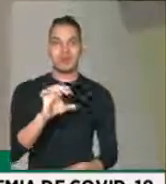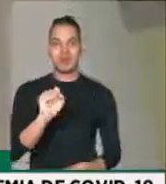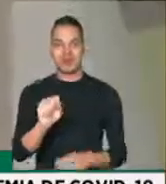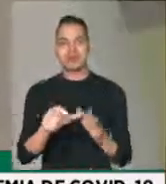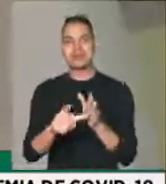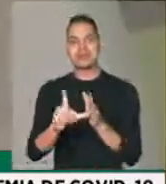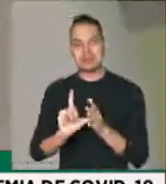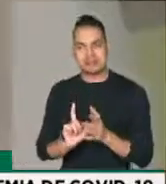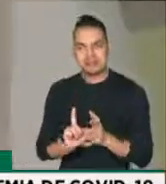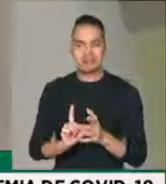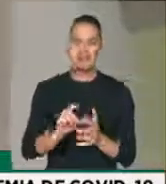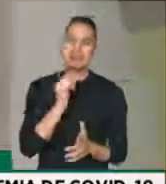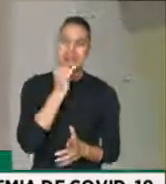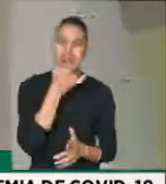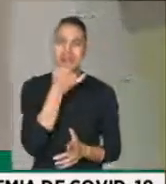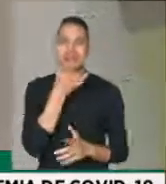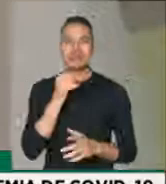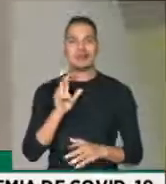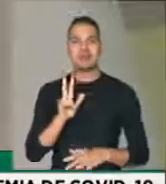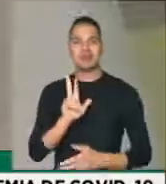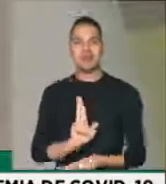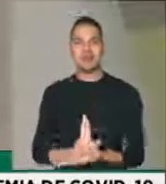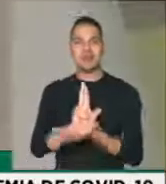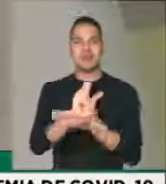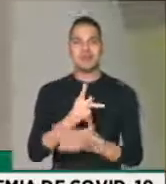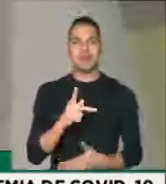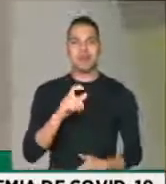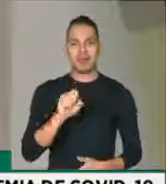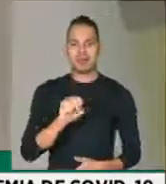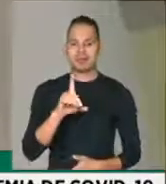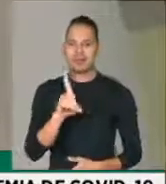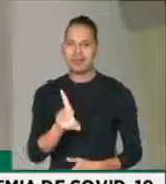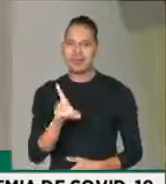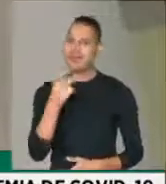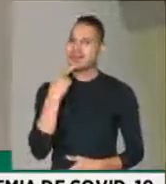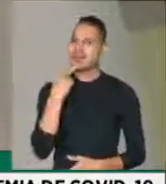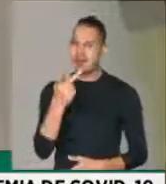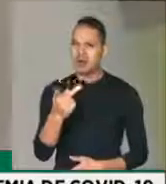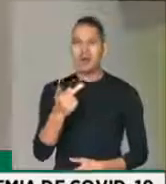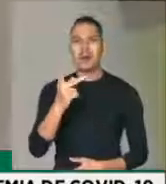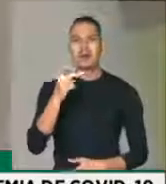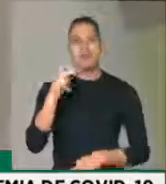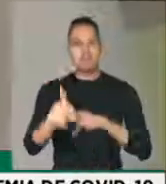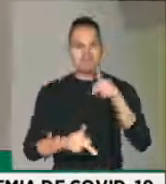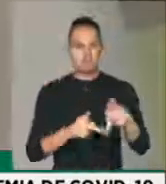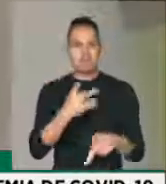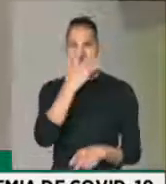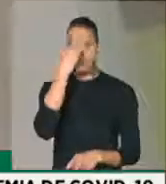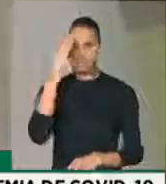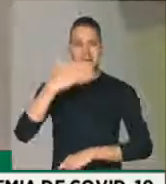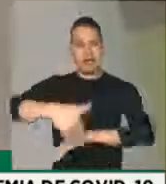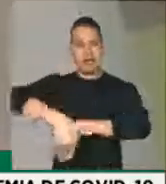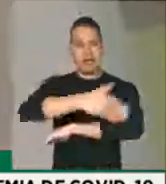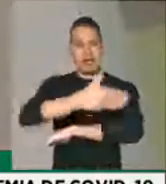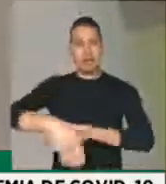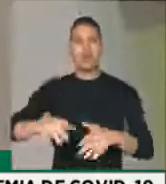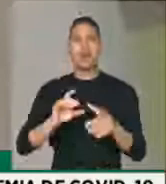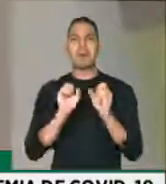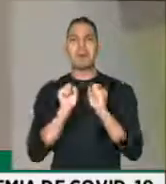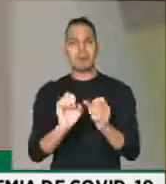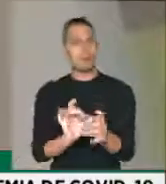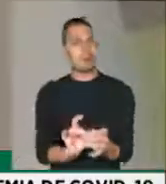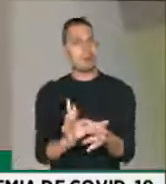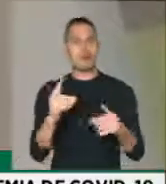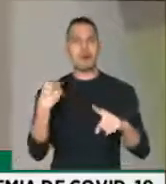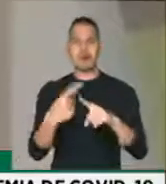do representante do PSB, que diz que brasileiro pode sair às ruas porque o brasileiro tem criatividade e